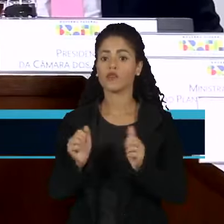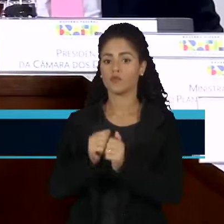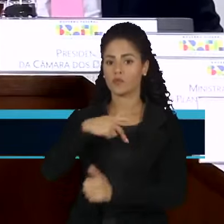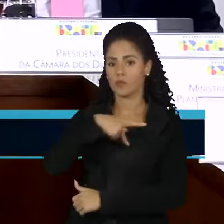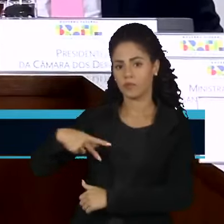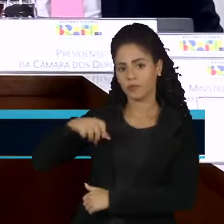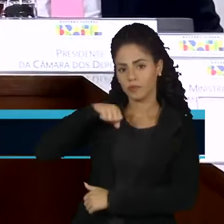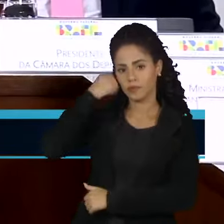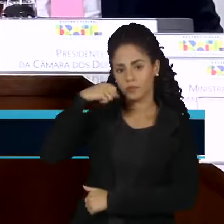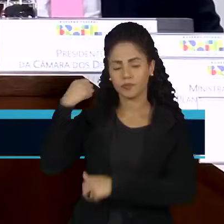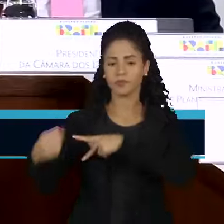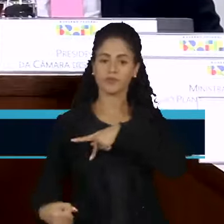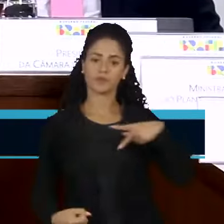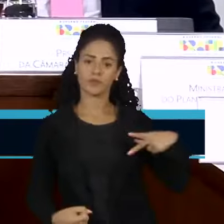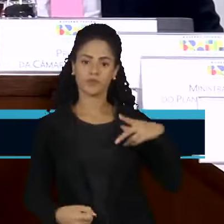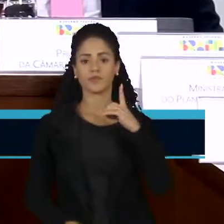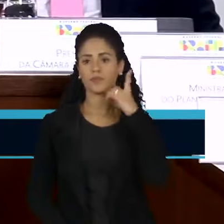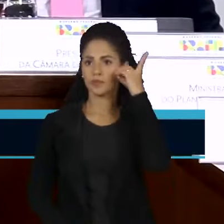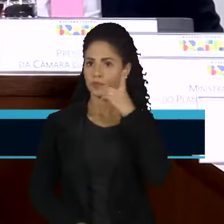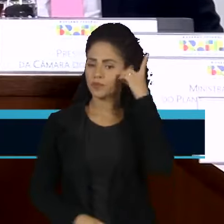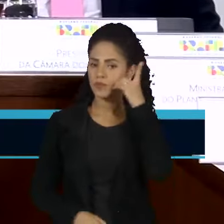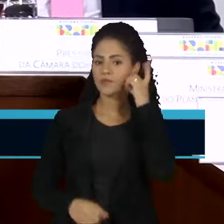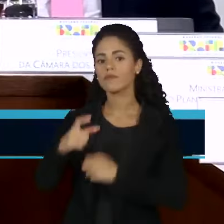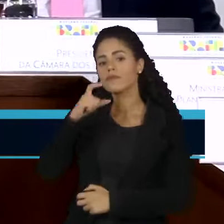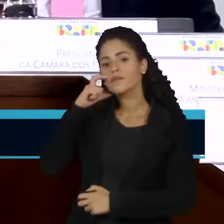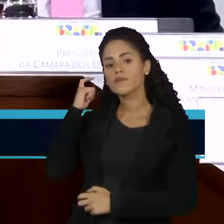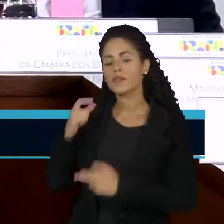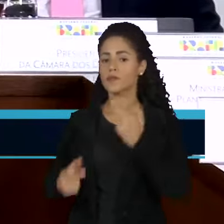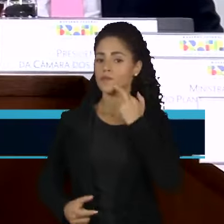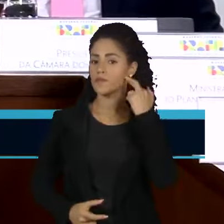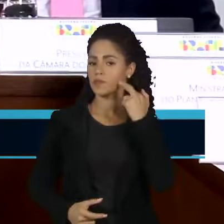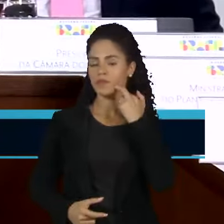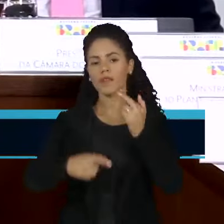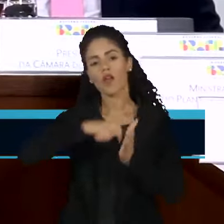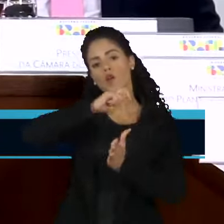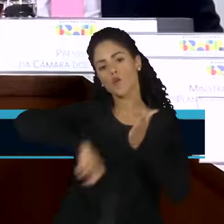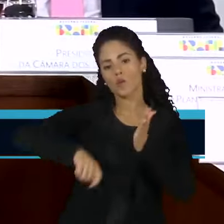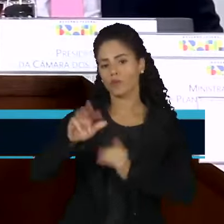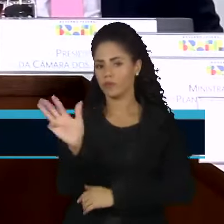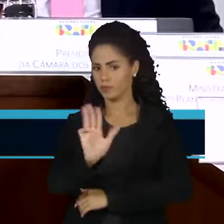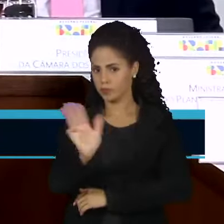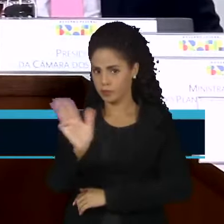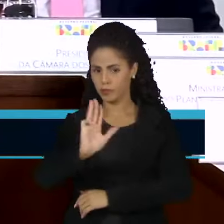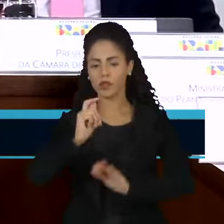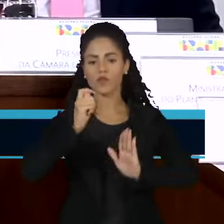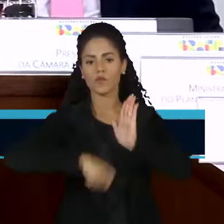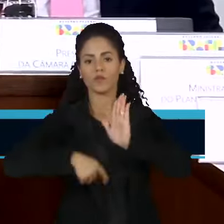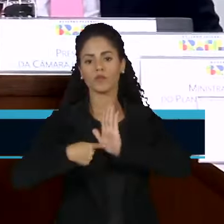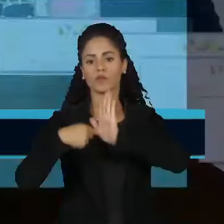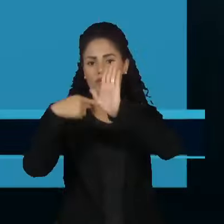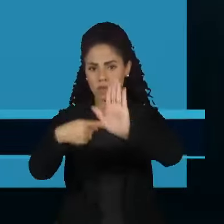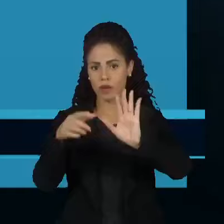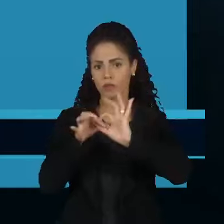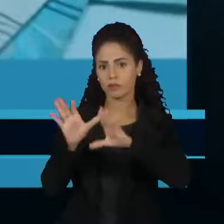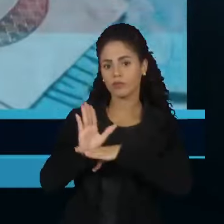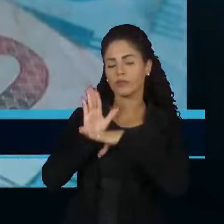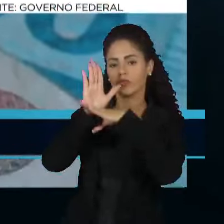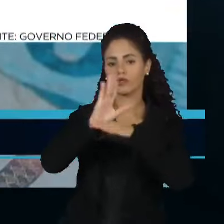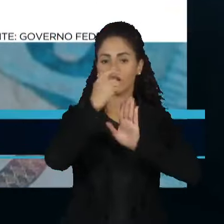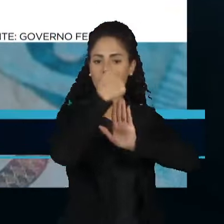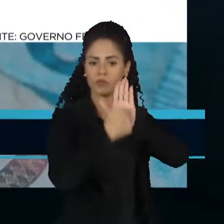presidentes do Senado, Rodrigo Pacheco, e da Câmara, Arthur Lira, o presidente Lula assinou o projeto de decreto legislativo. O